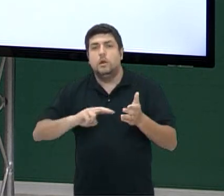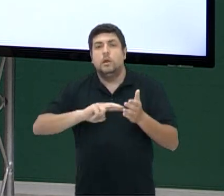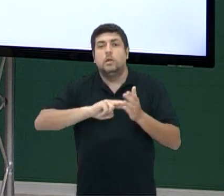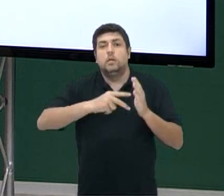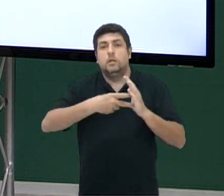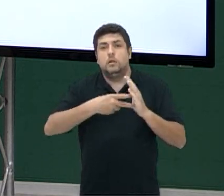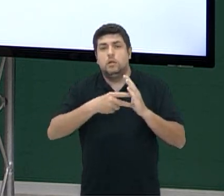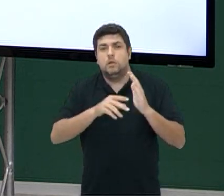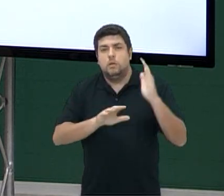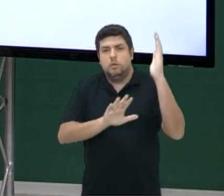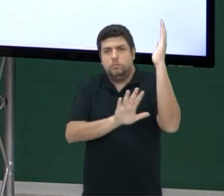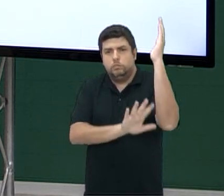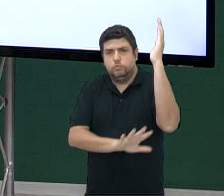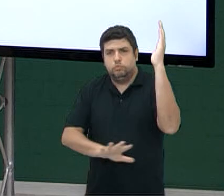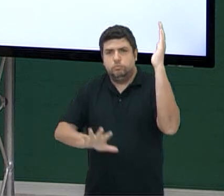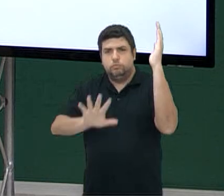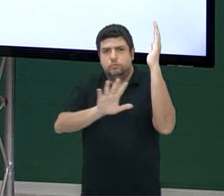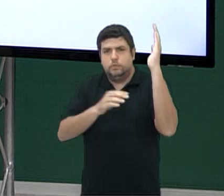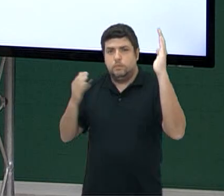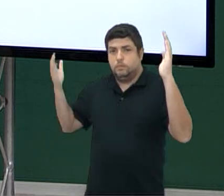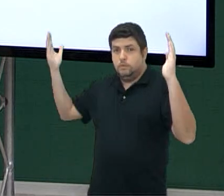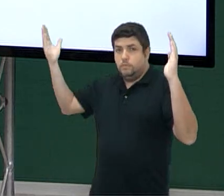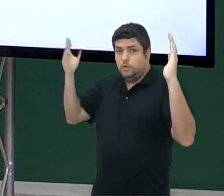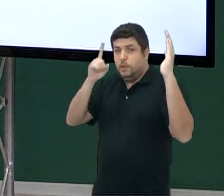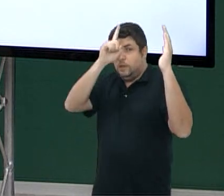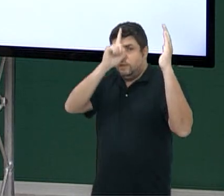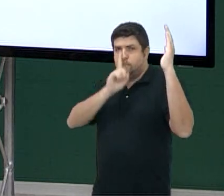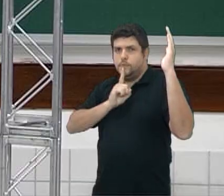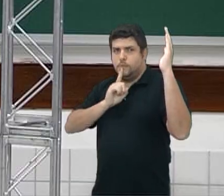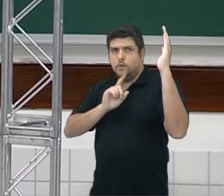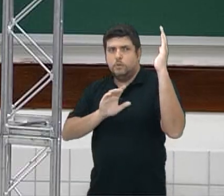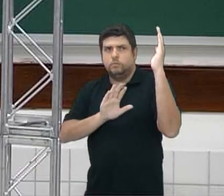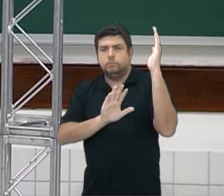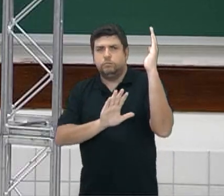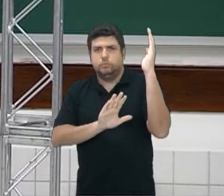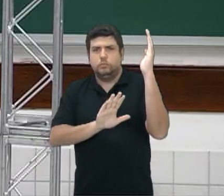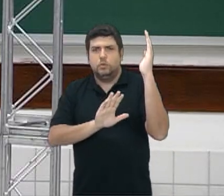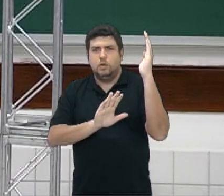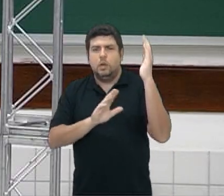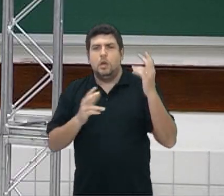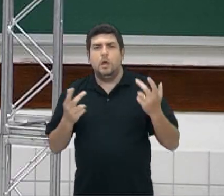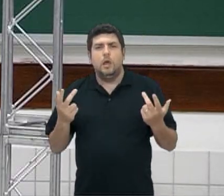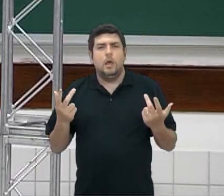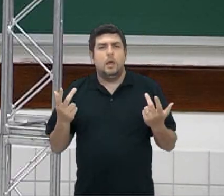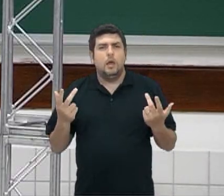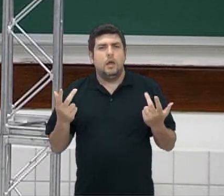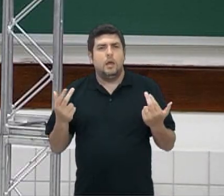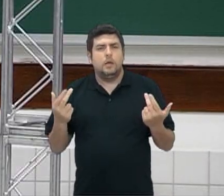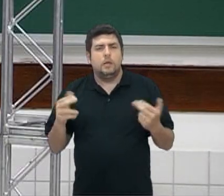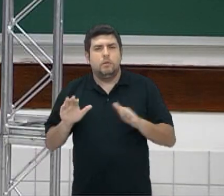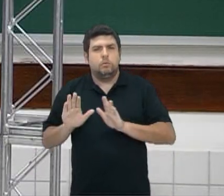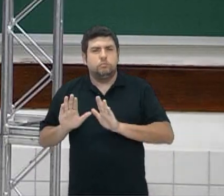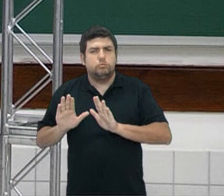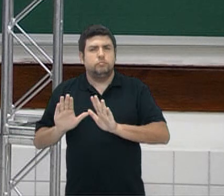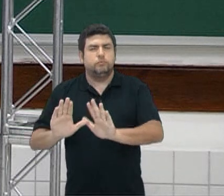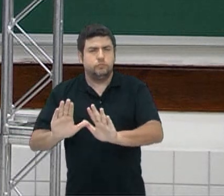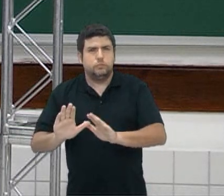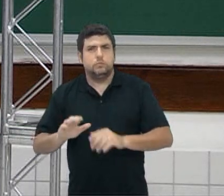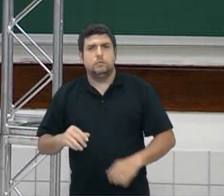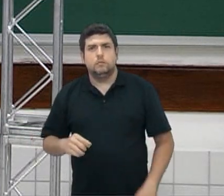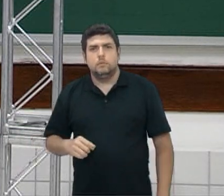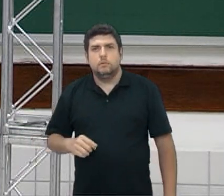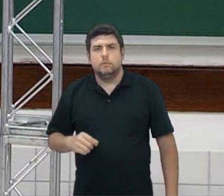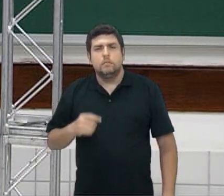ela é numericamente igual a esse impulso. E aqui em física eu tenho alguns segredinhos. Perceba o